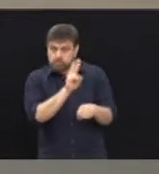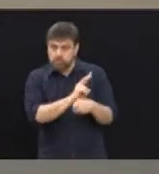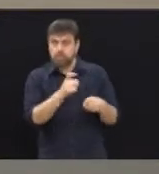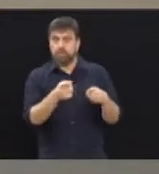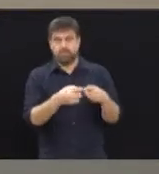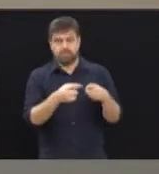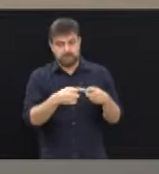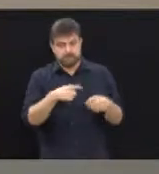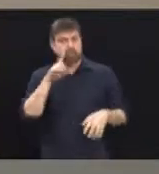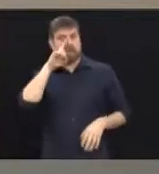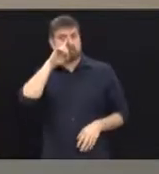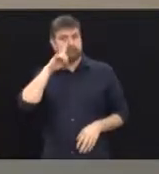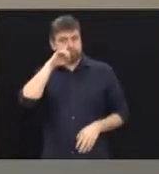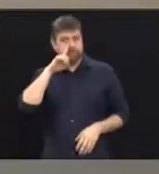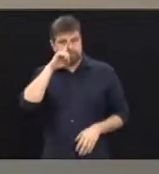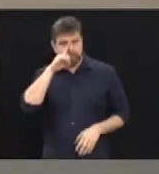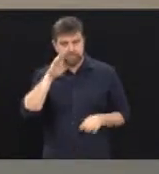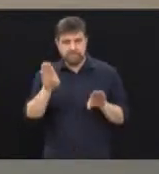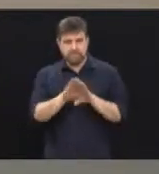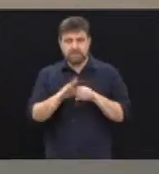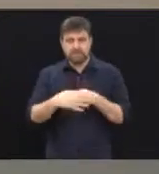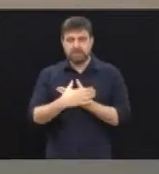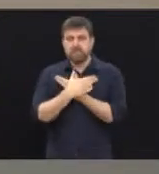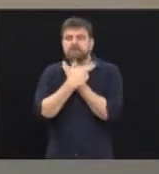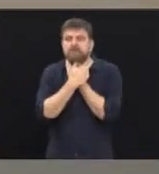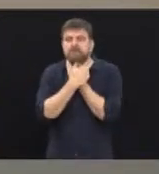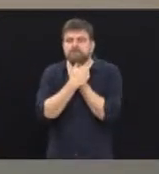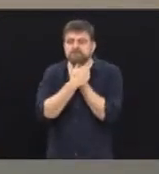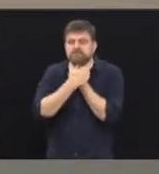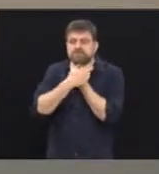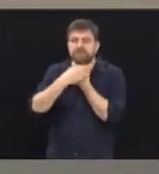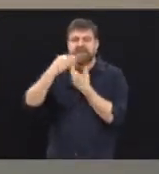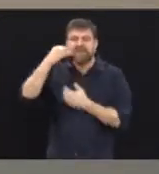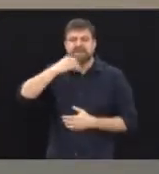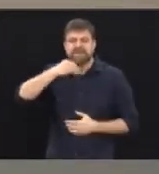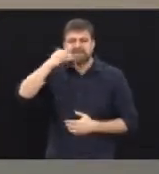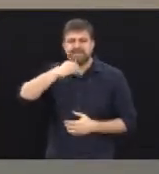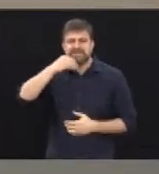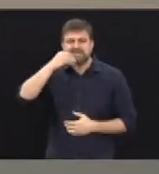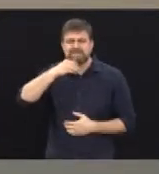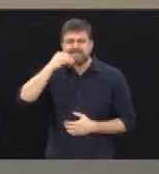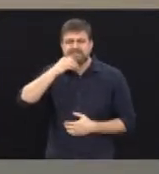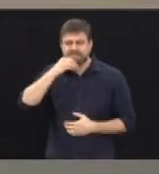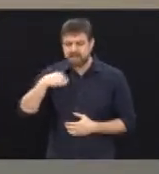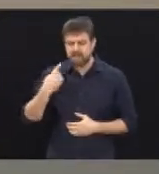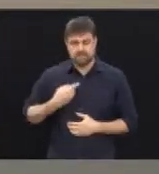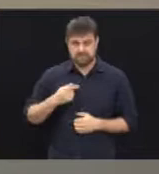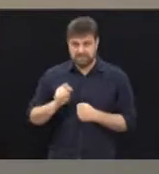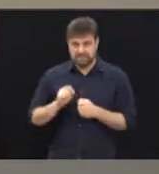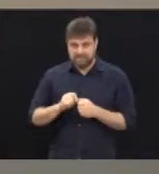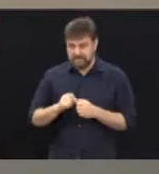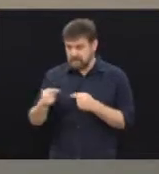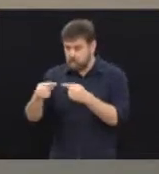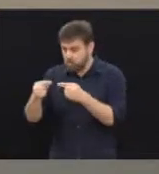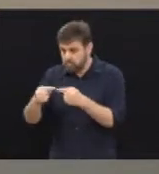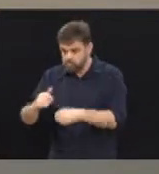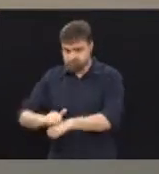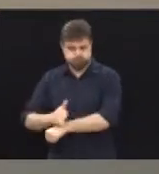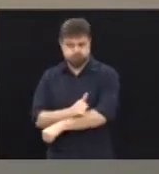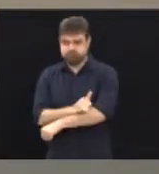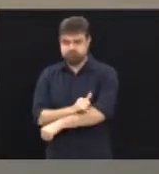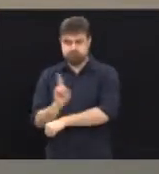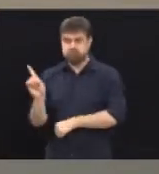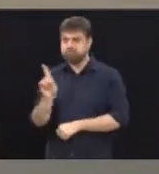situação perigosa. O hipotireoidismo, que é o contrário, sim. A gente não fala que tem relação com a obesidade, não.